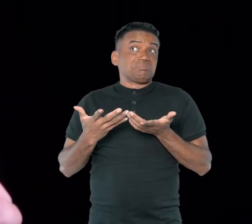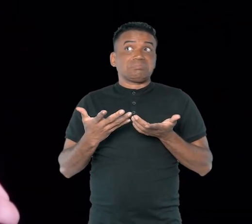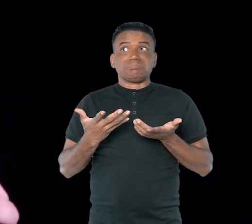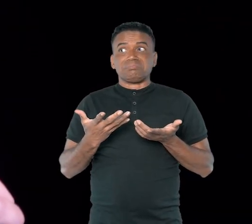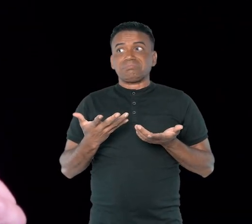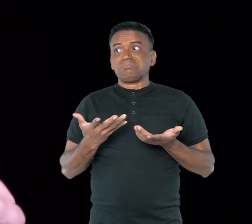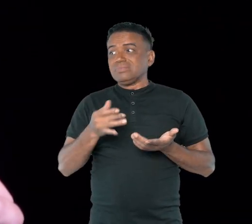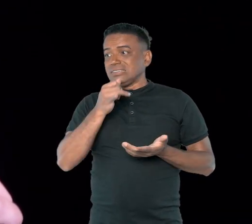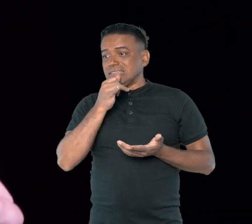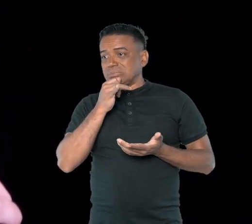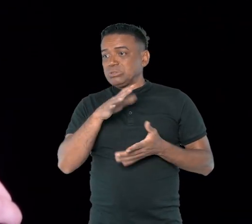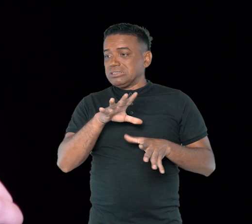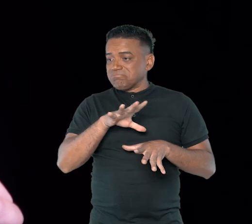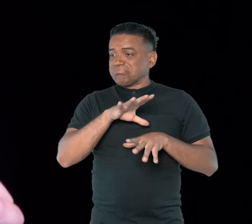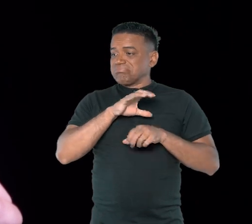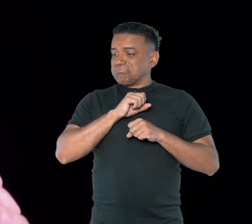que me